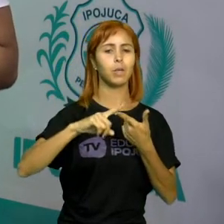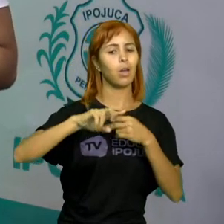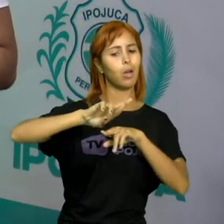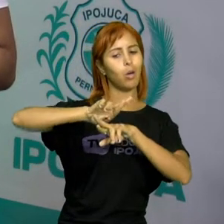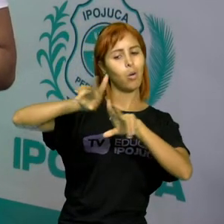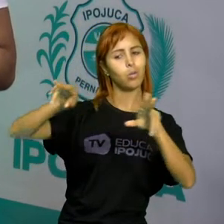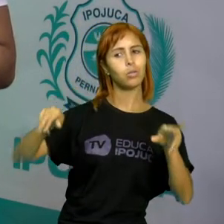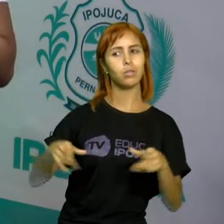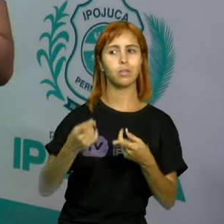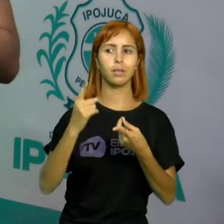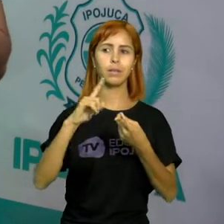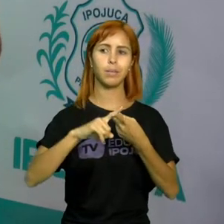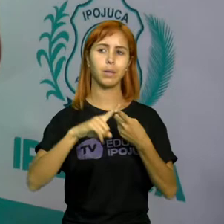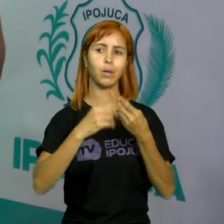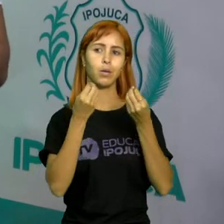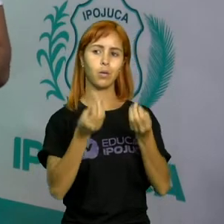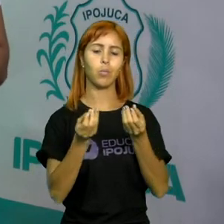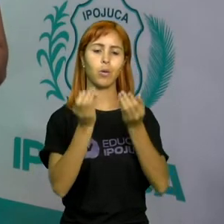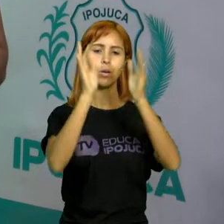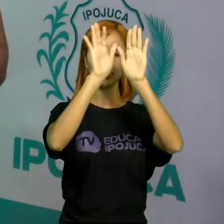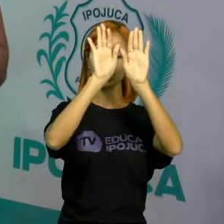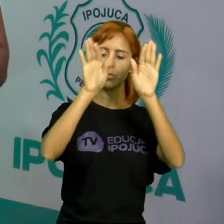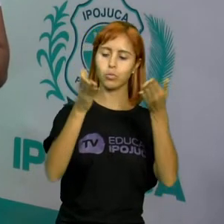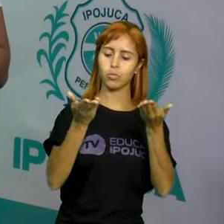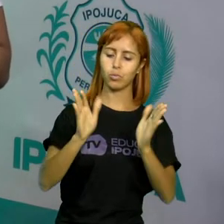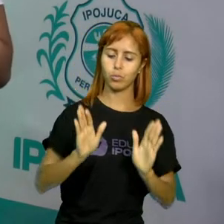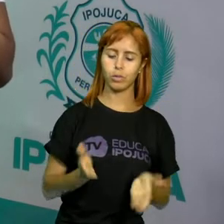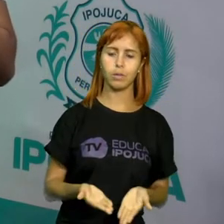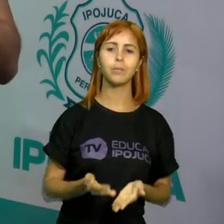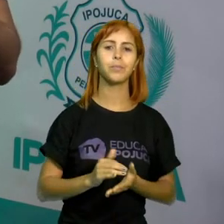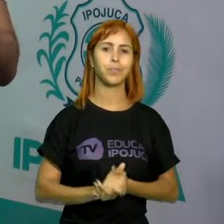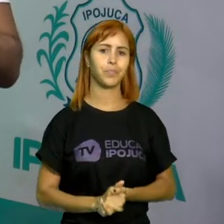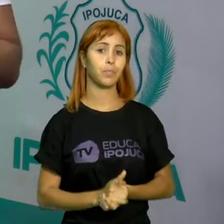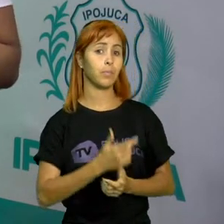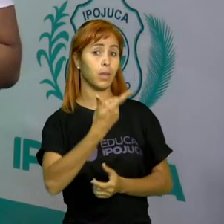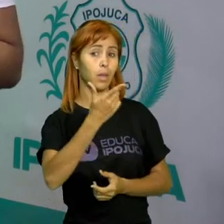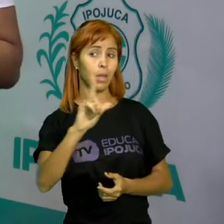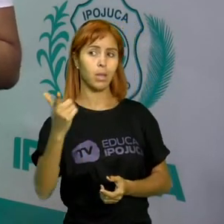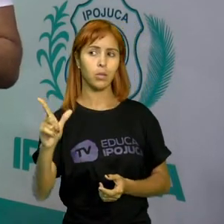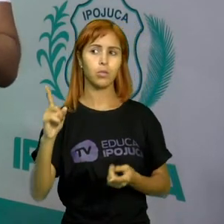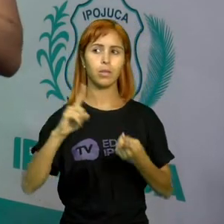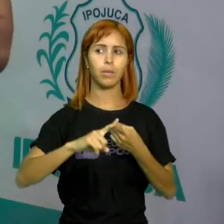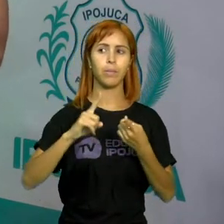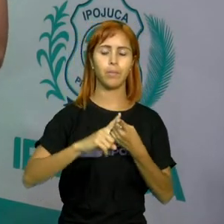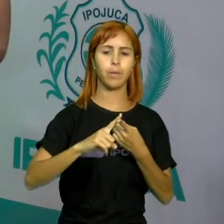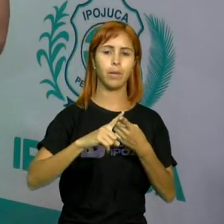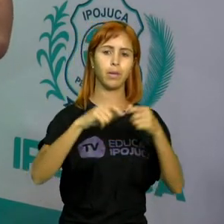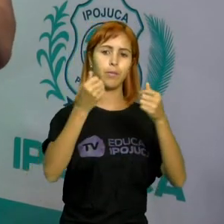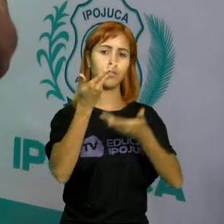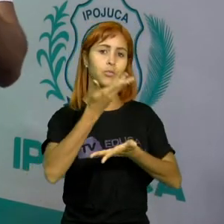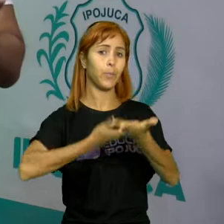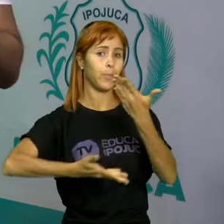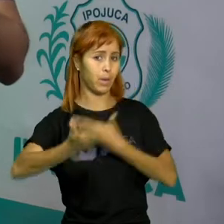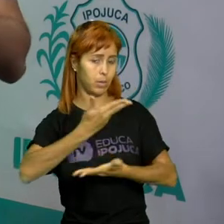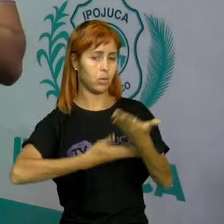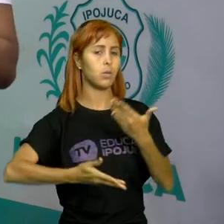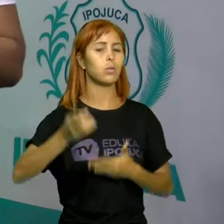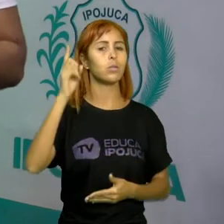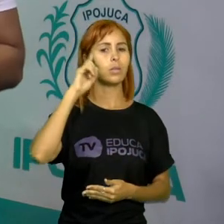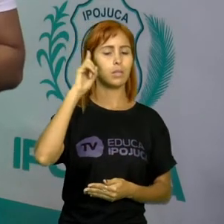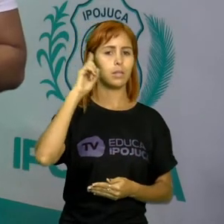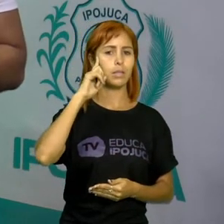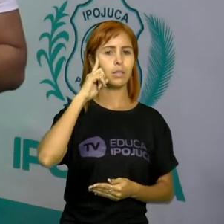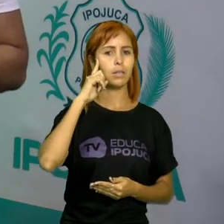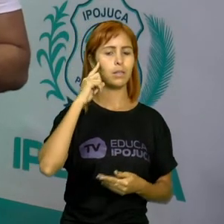outras obras também, como a escultura e outros elementos e artes plásticas que fazem parte do nosso dia a dia e estão ao